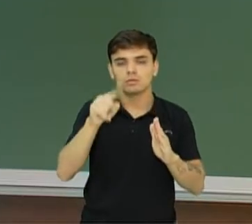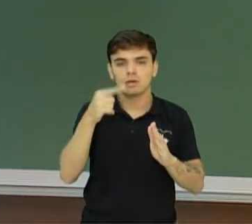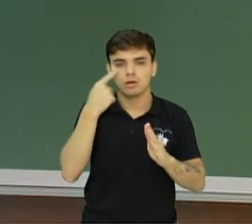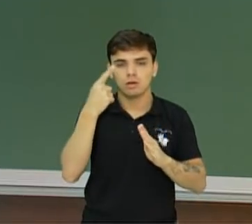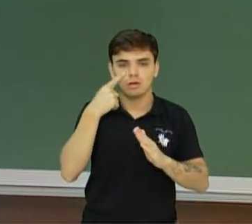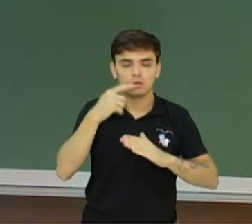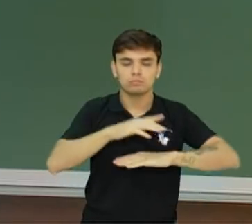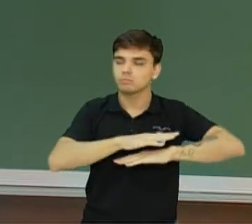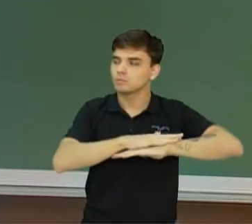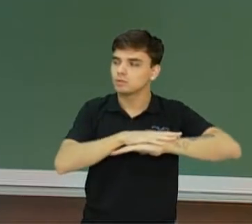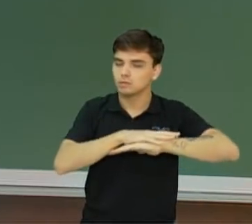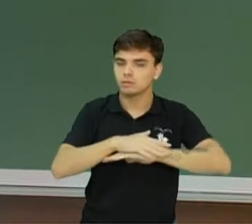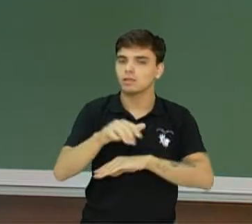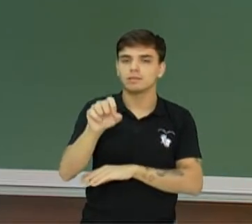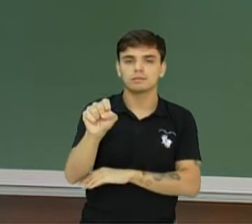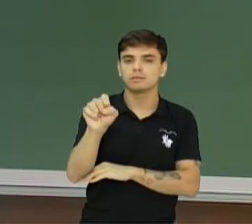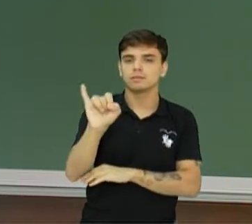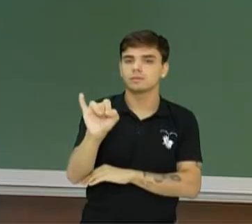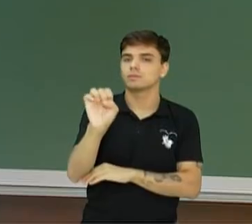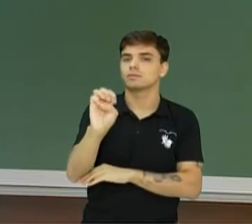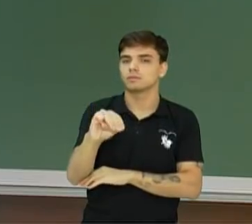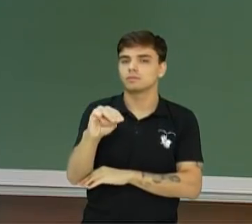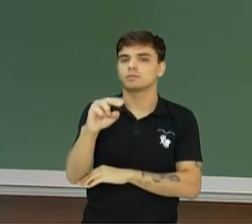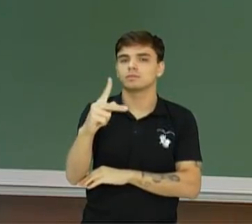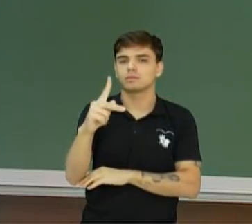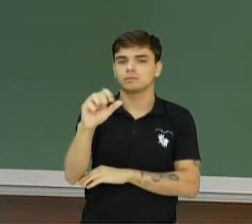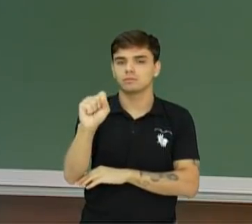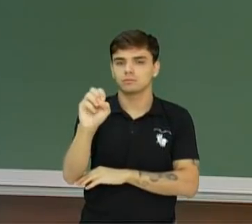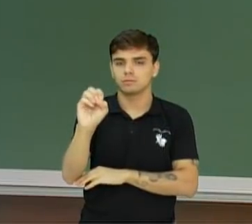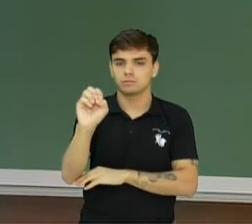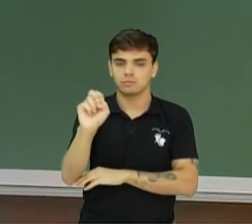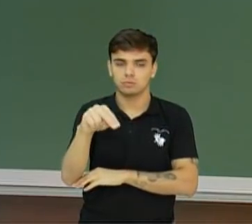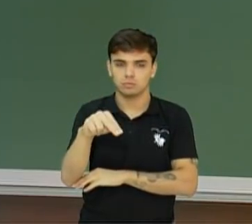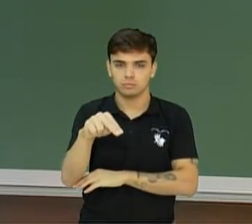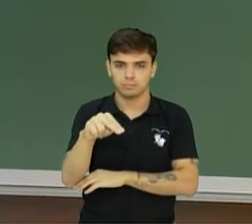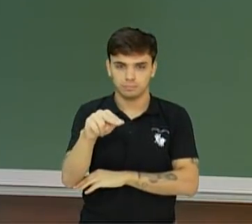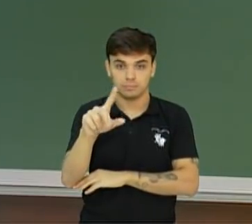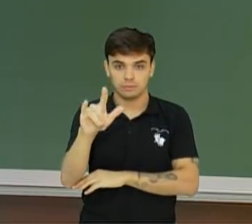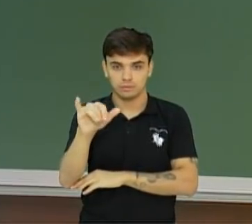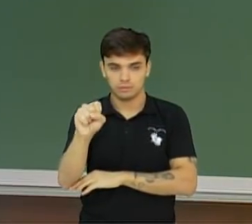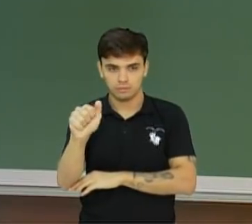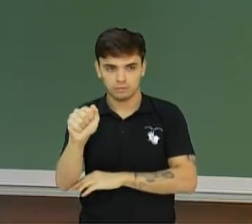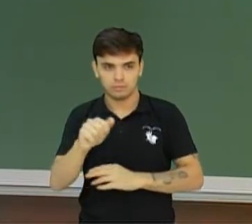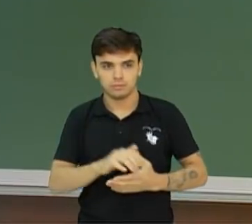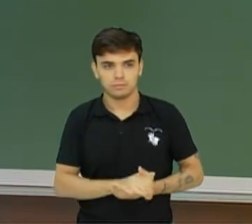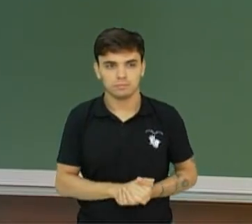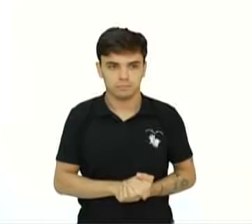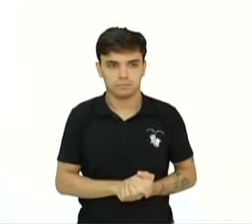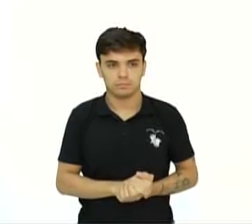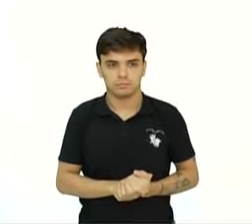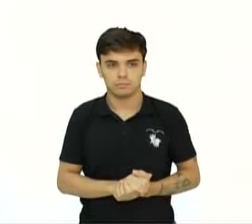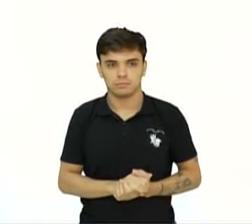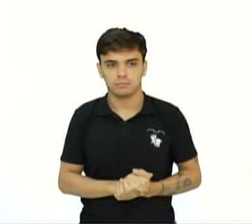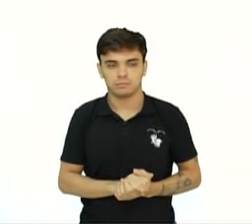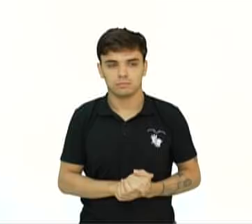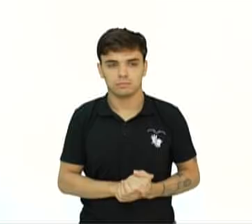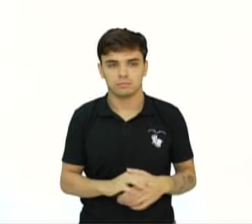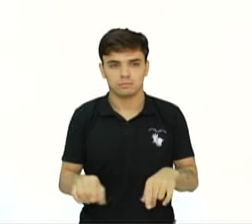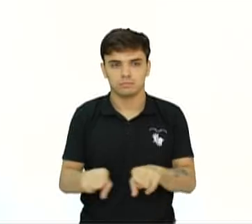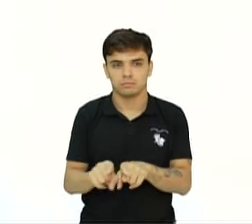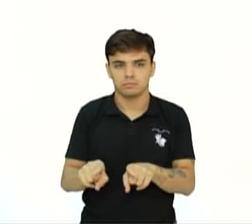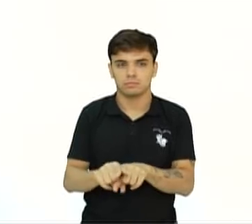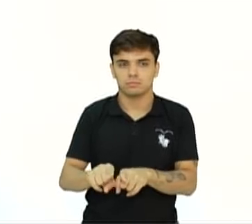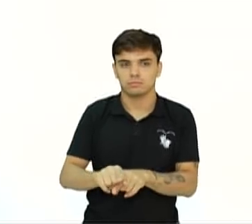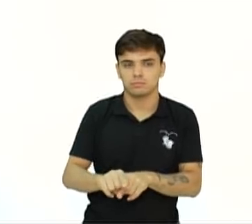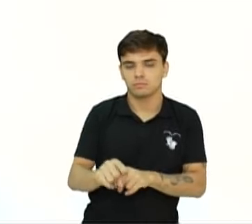essa personagem? Você conhece a família Simpsons? Então, essa é a Lisa, né? Ela foi pintada como se fosse uma Mona Lisa. E a última, Mona